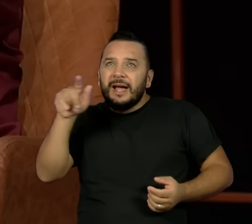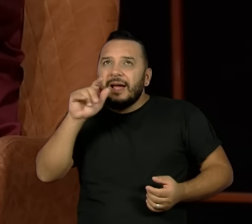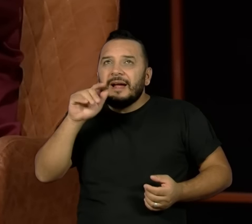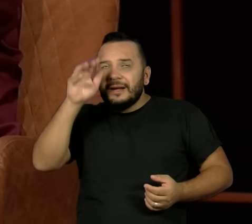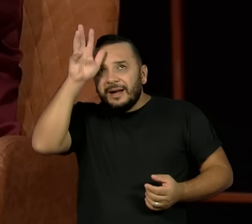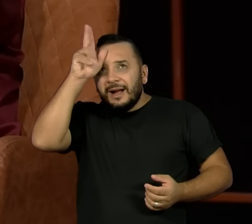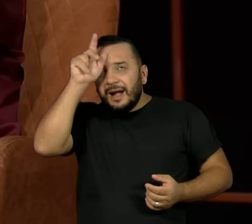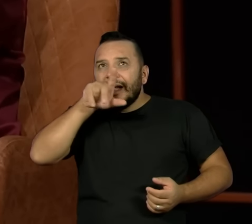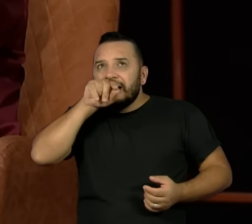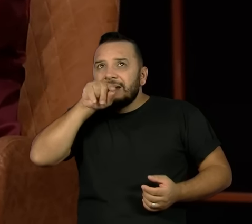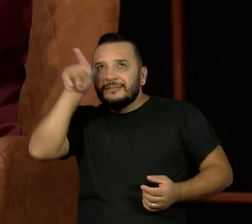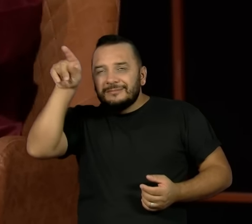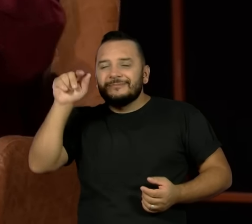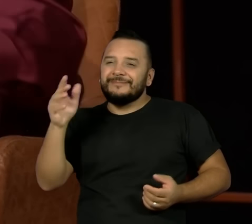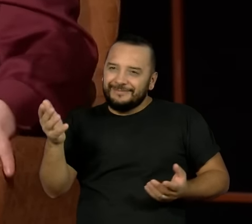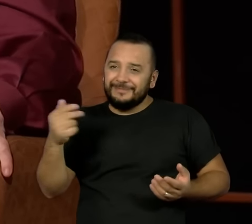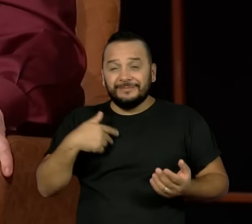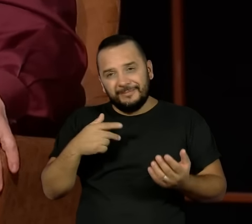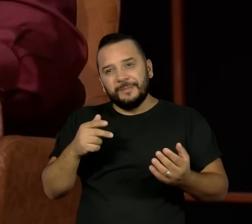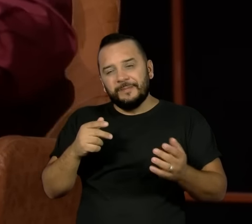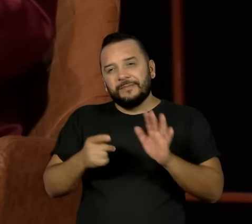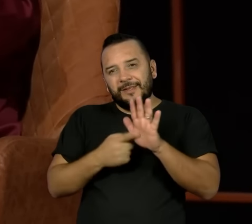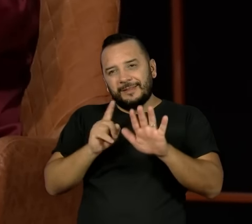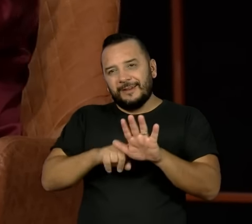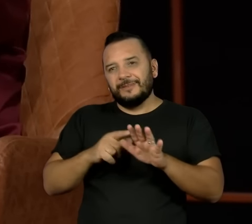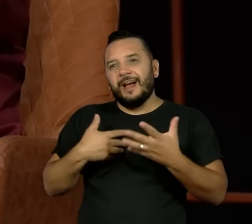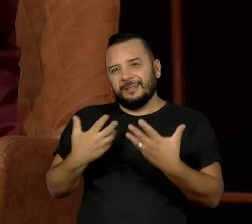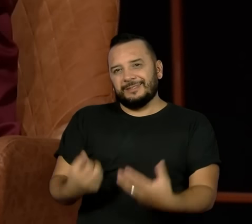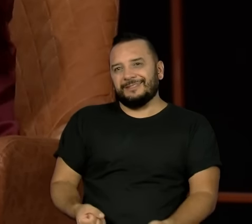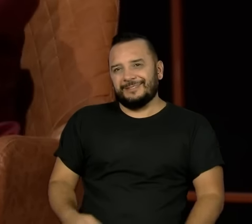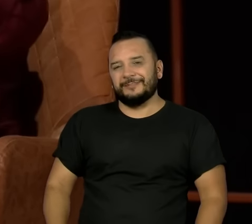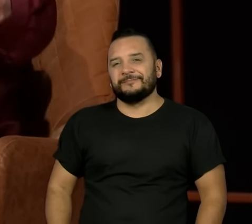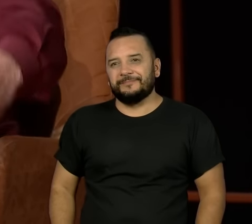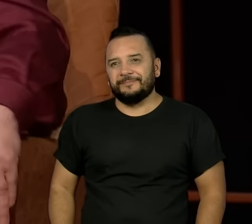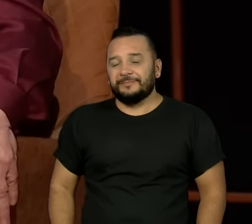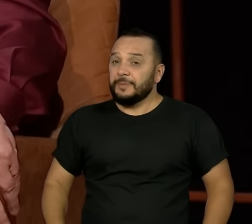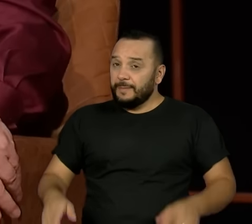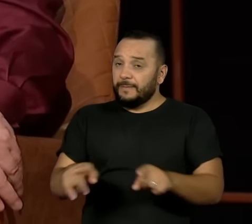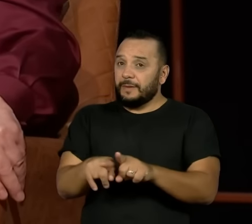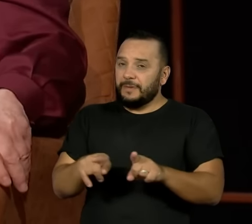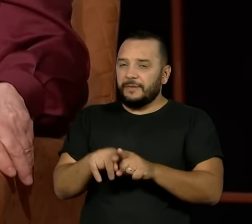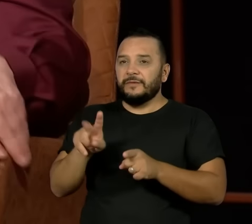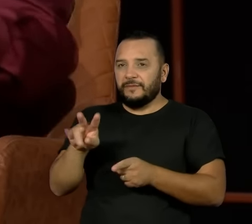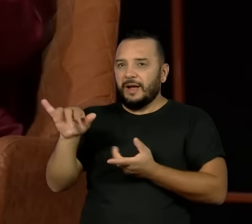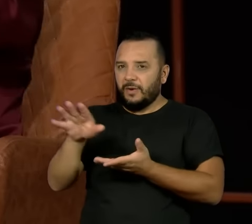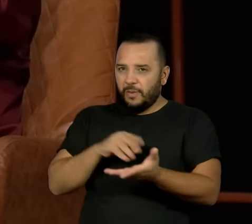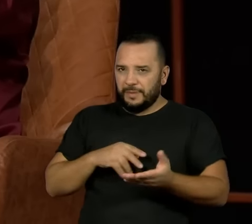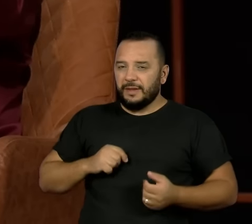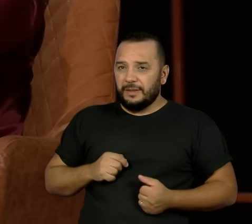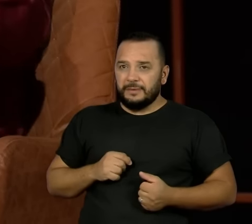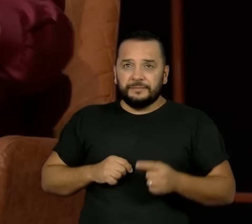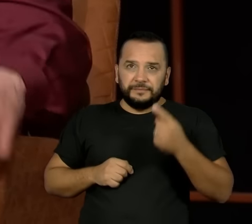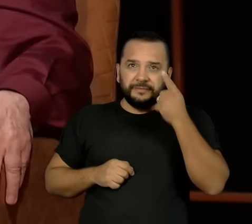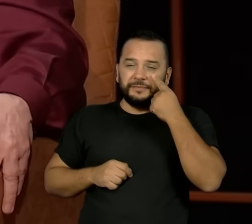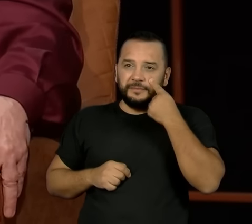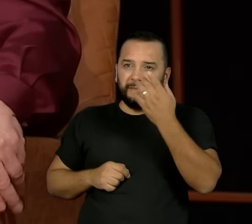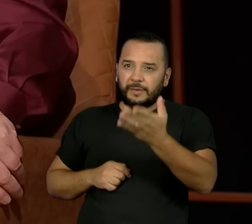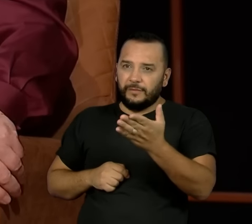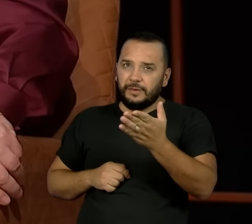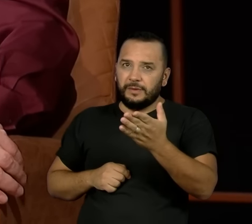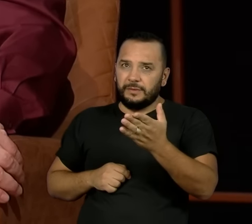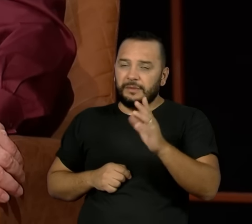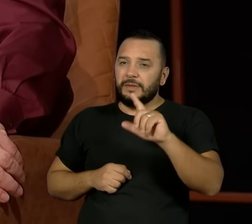fazer a mesma coisa, né? Vão fazer uma coisa que ele faz também. Vocês viram, aliás, depois a gente